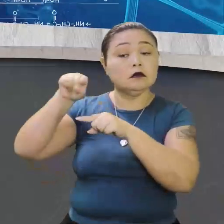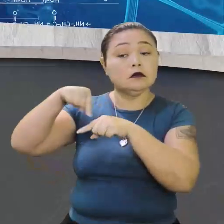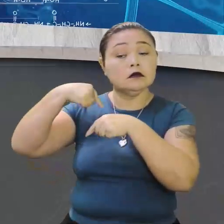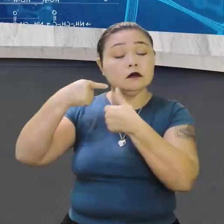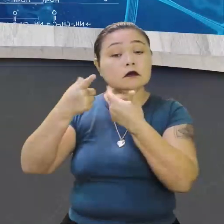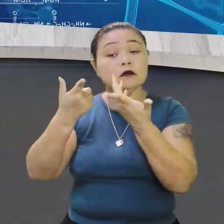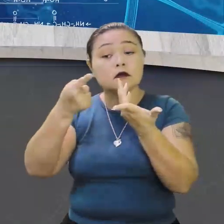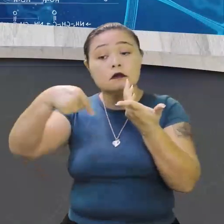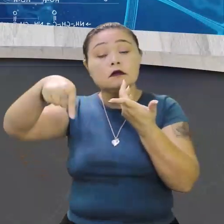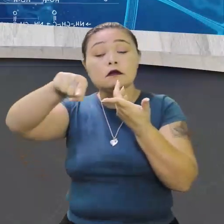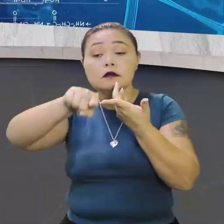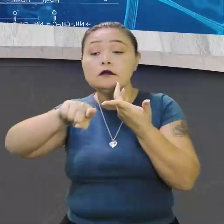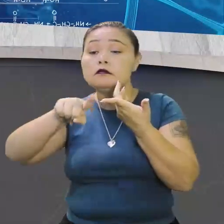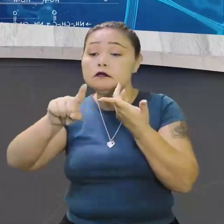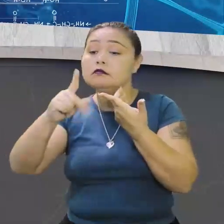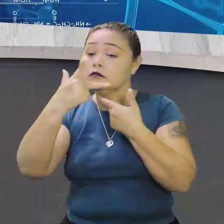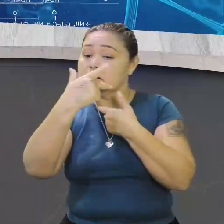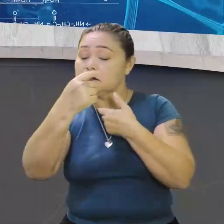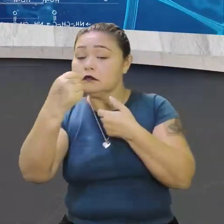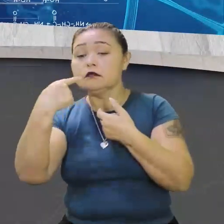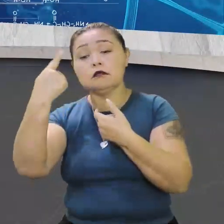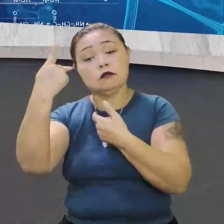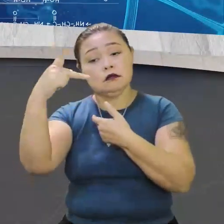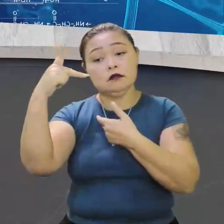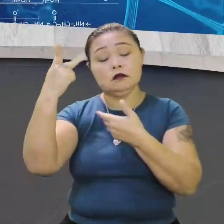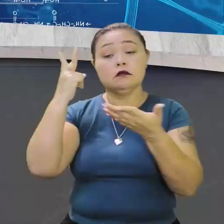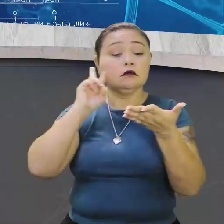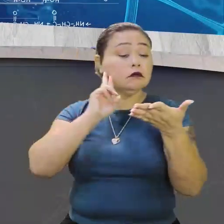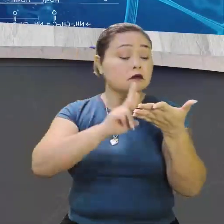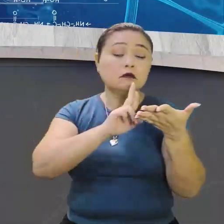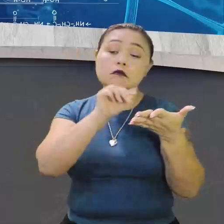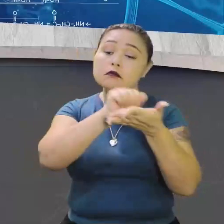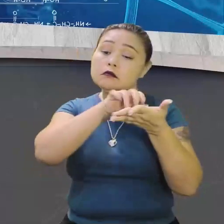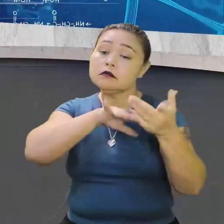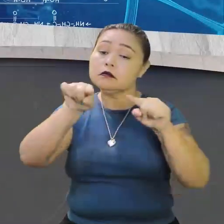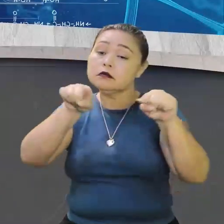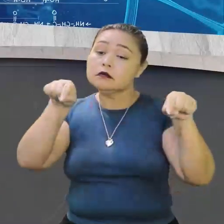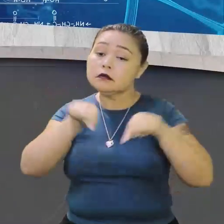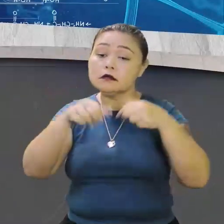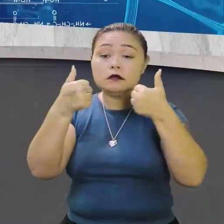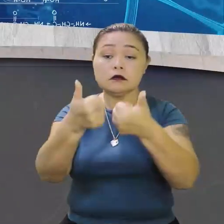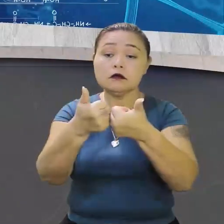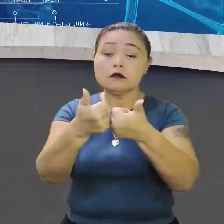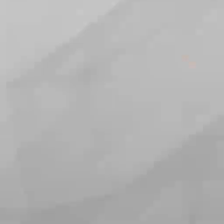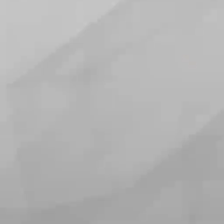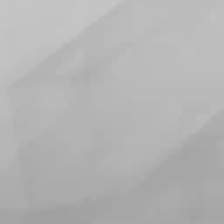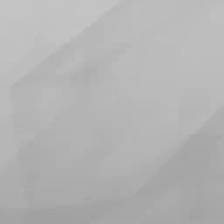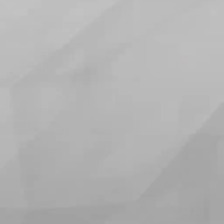certeza você ser bem sucedido na sua atividade de sala. Valeu?